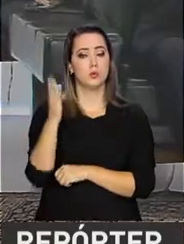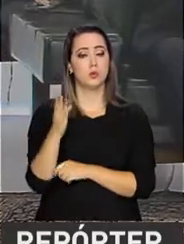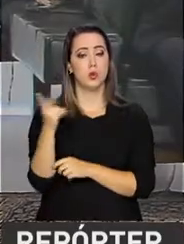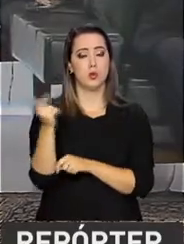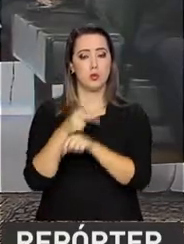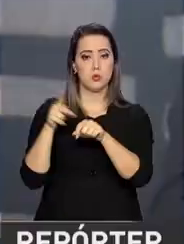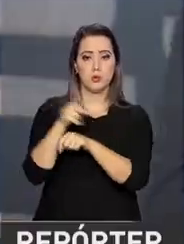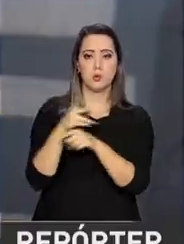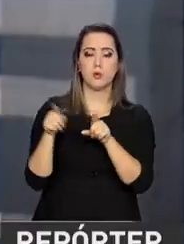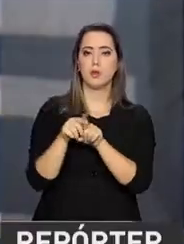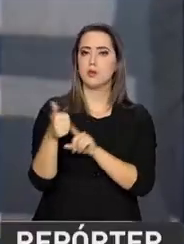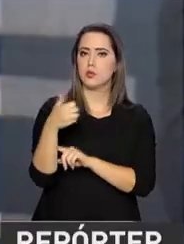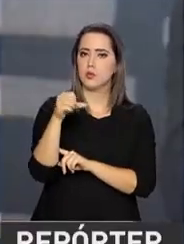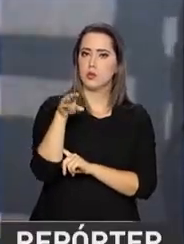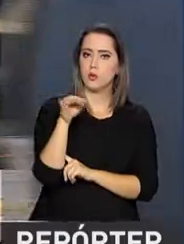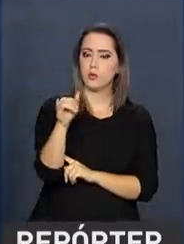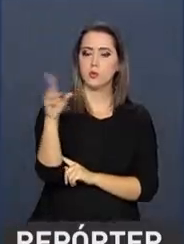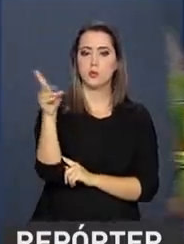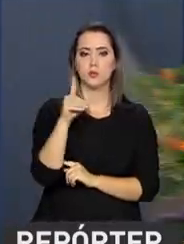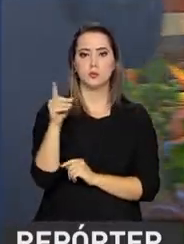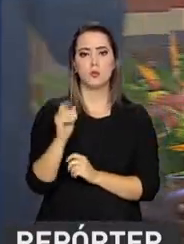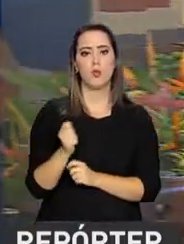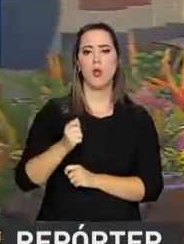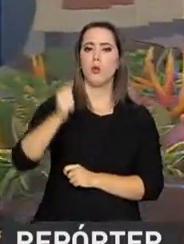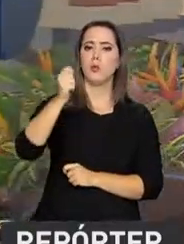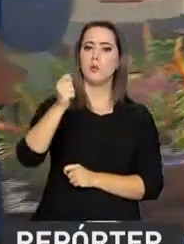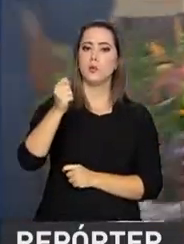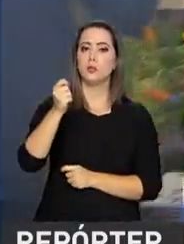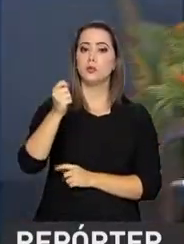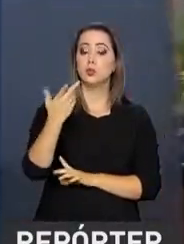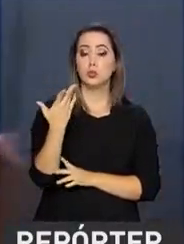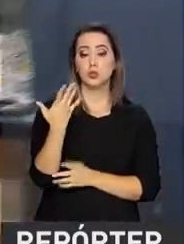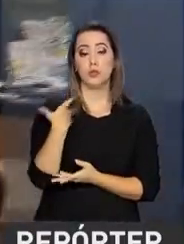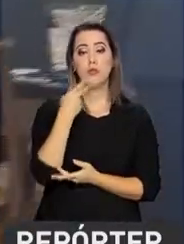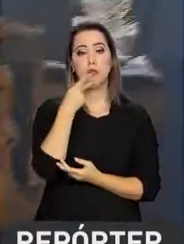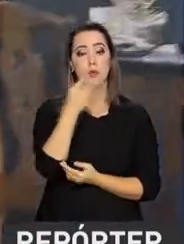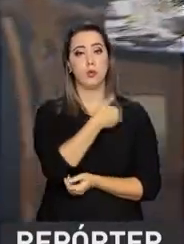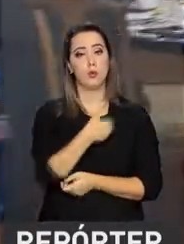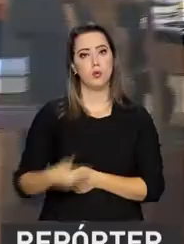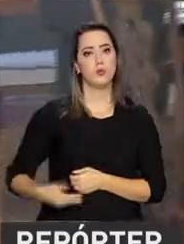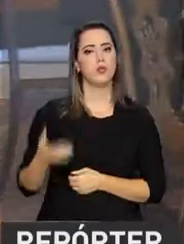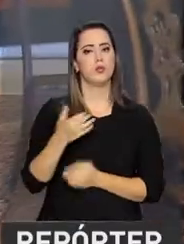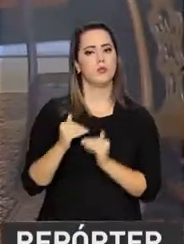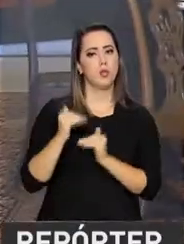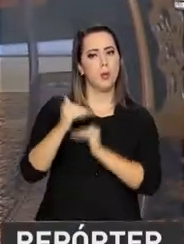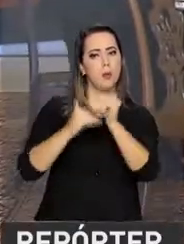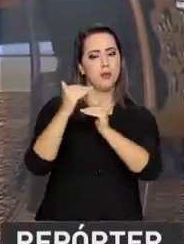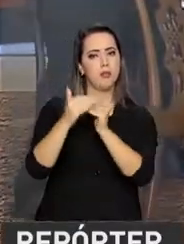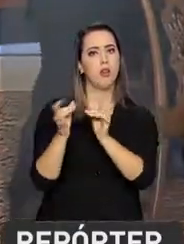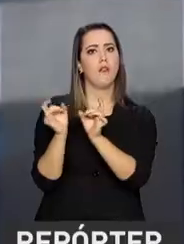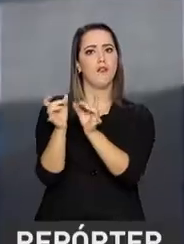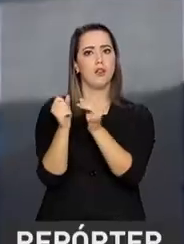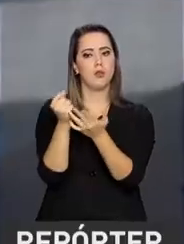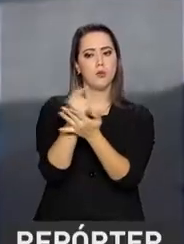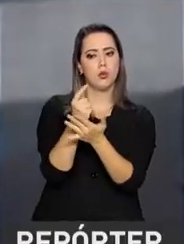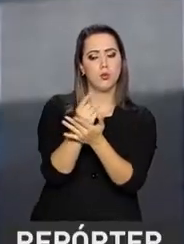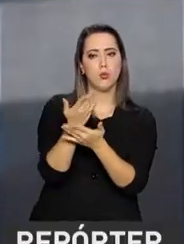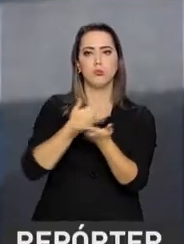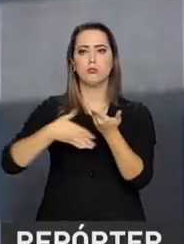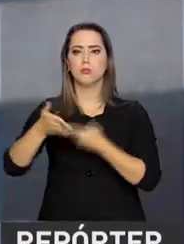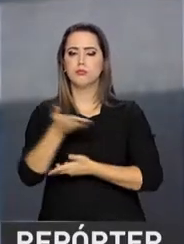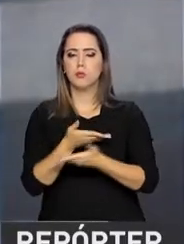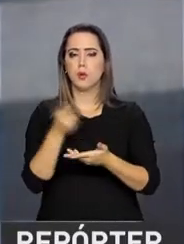de dólares em um brinde o presidente michel temer disse que o governo quer aumentar os fluxos de comércio e de